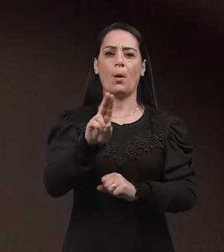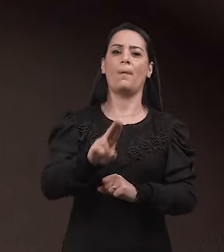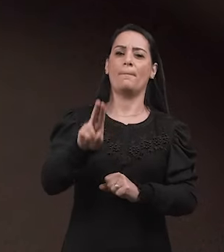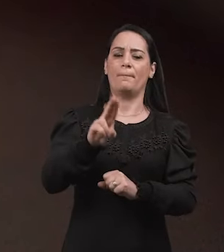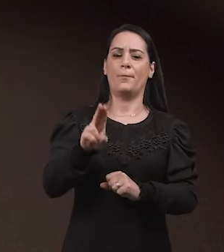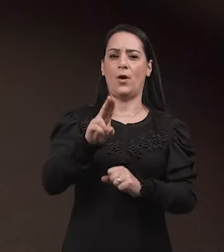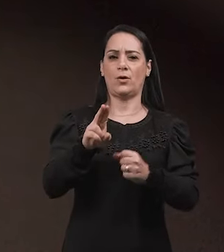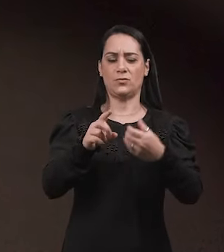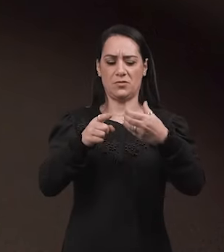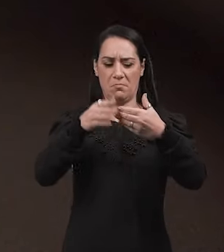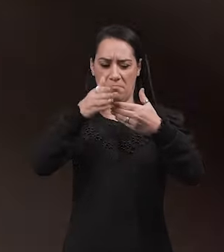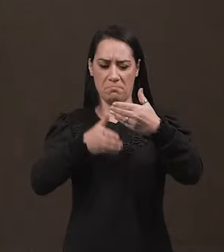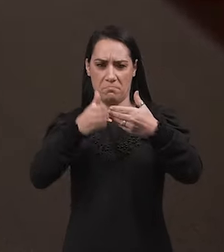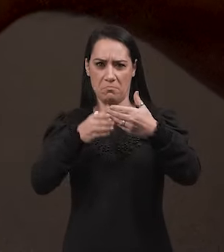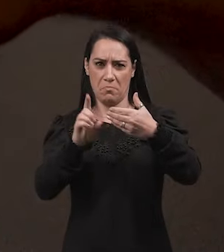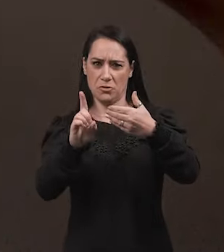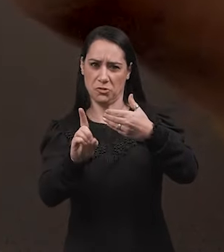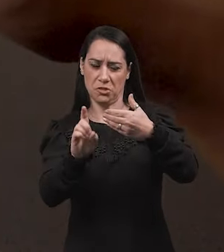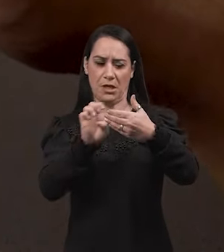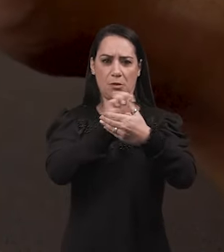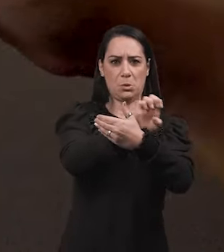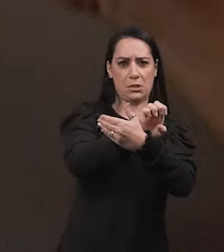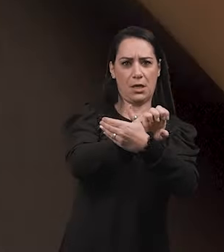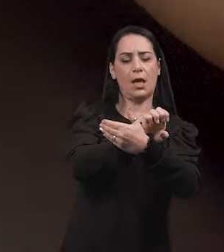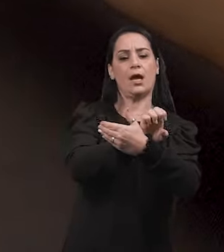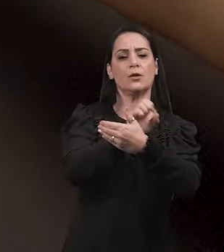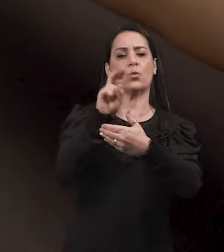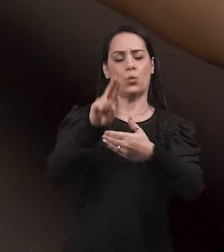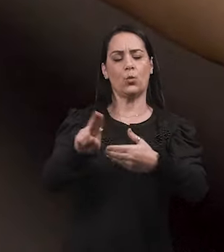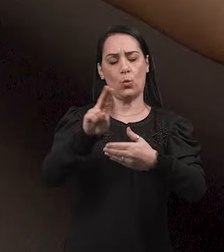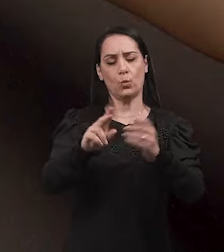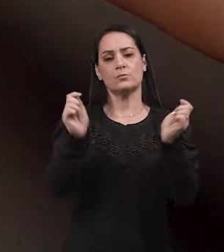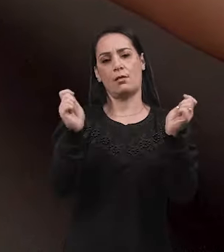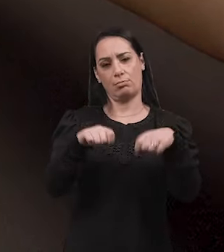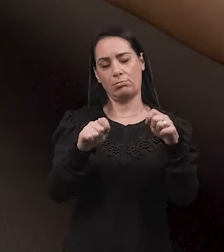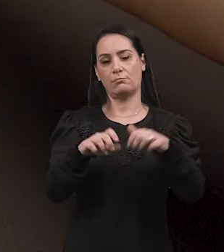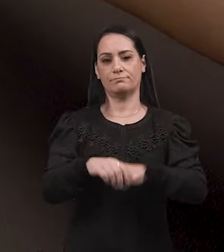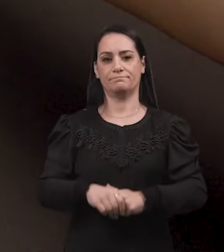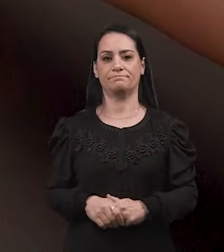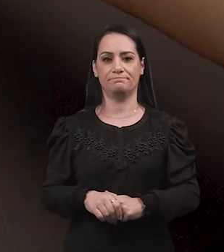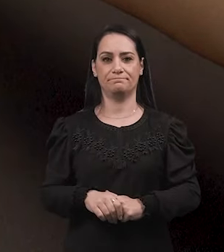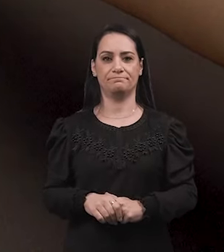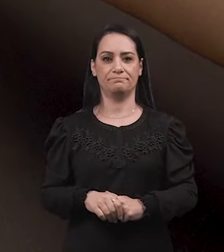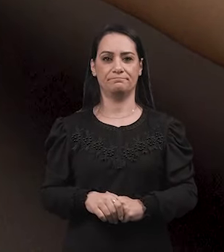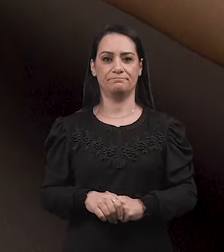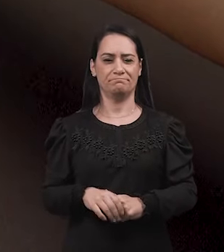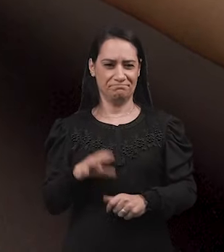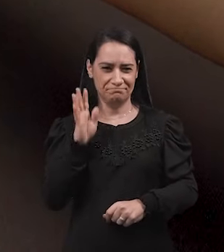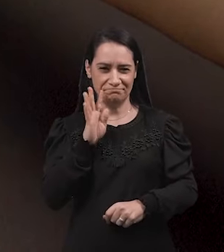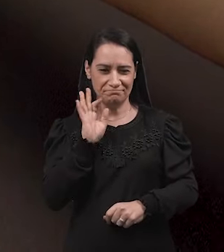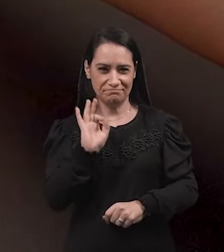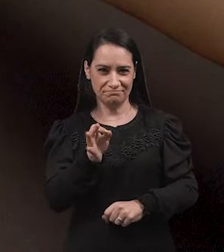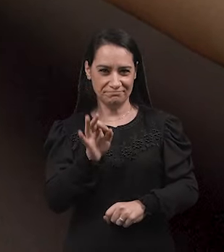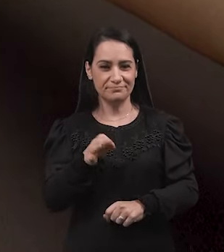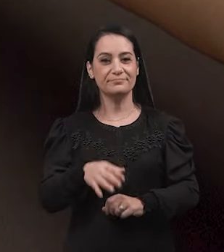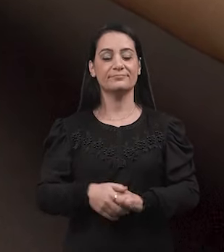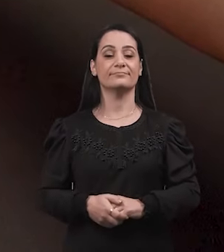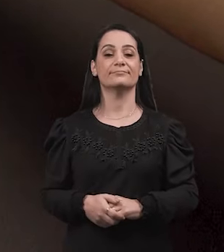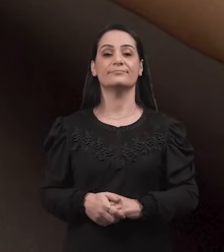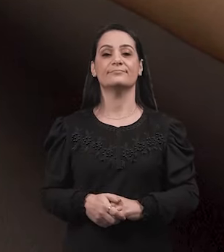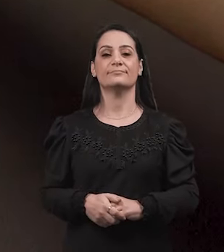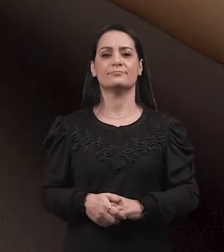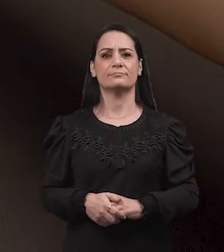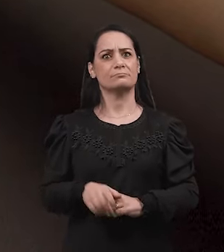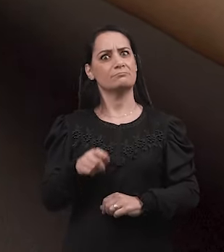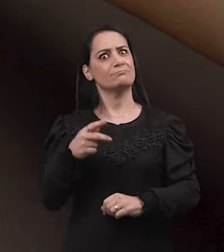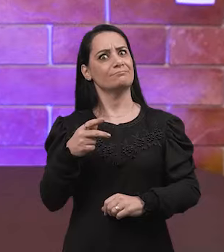Você pode utilizar ambos os botões, tanto do lado esquerdo quanto do lado direito, conforme o gosto do cliente. Muito legal,